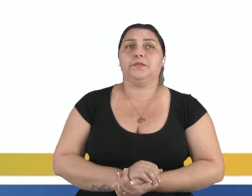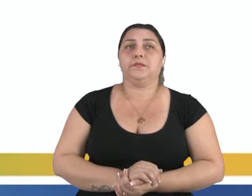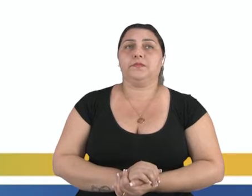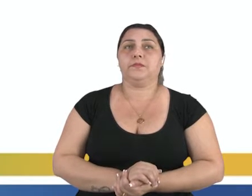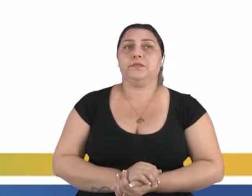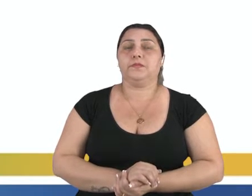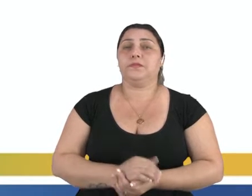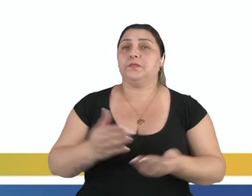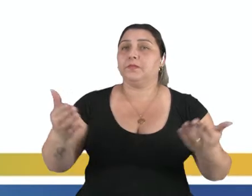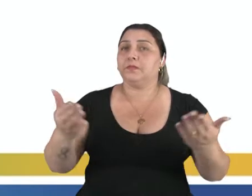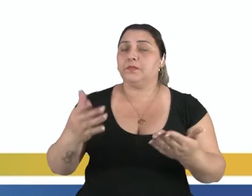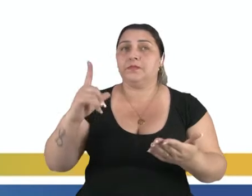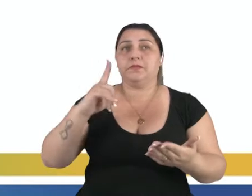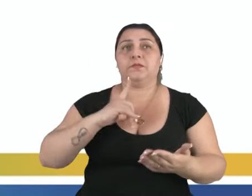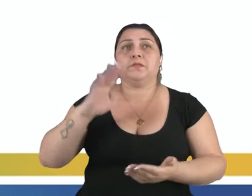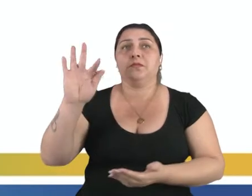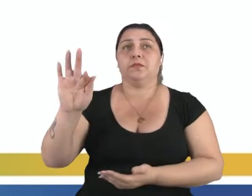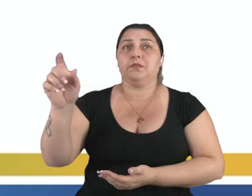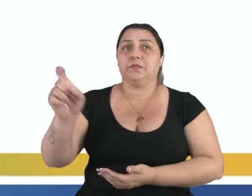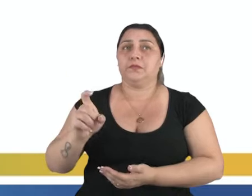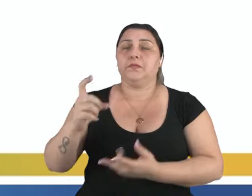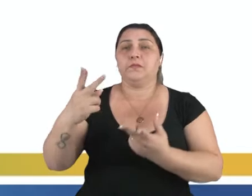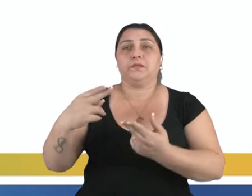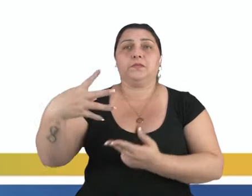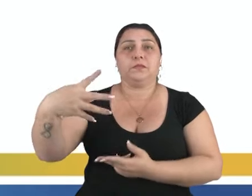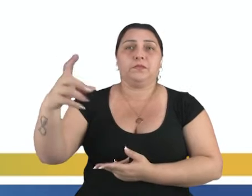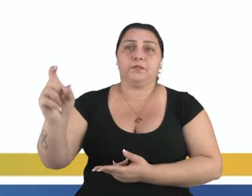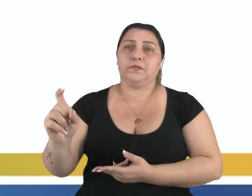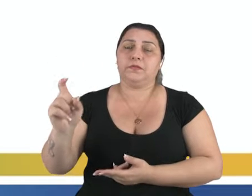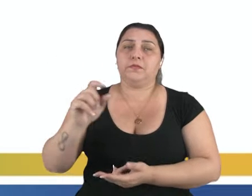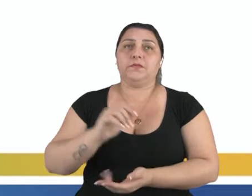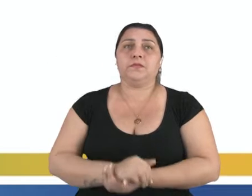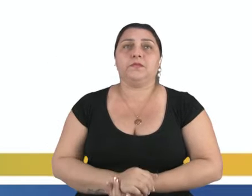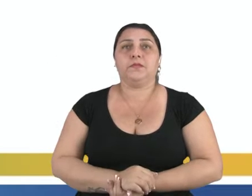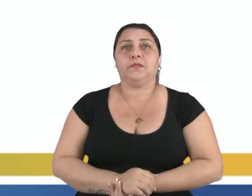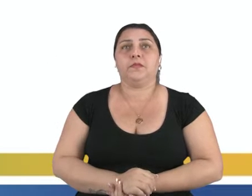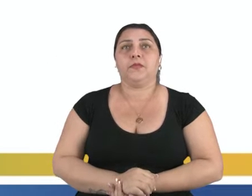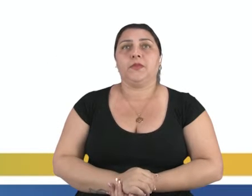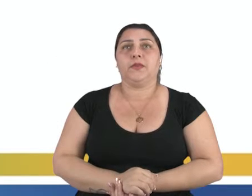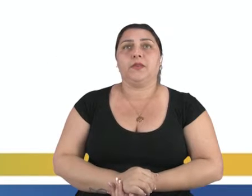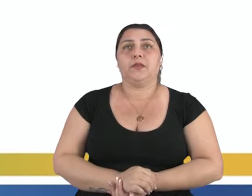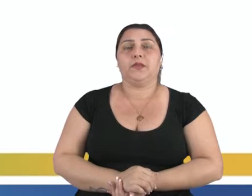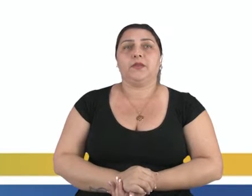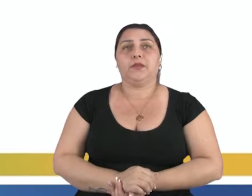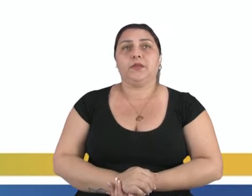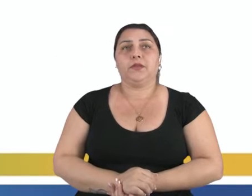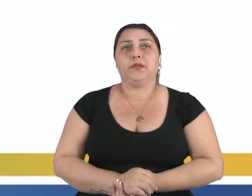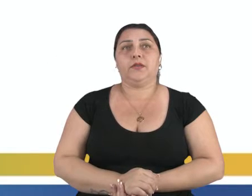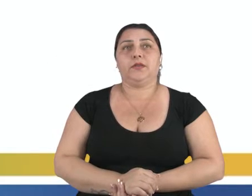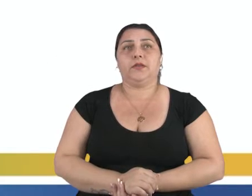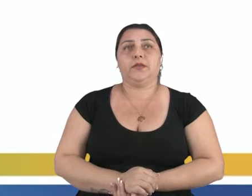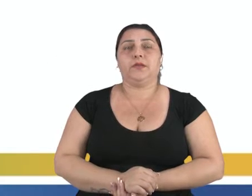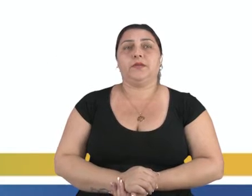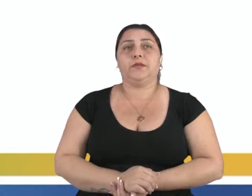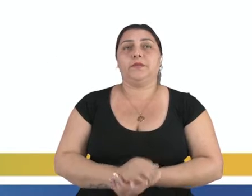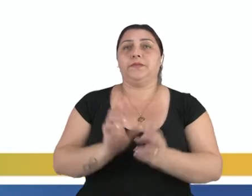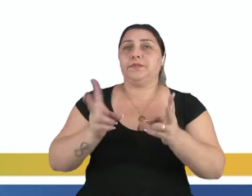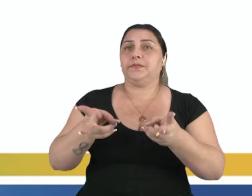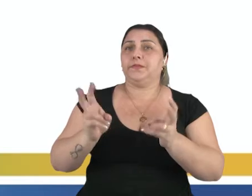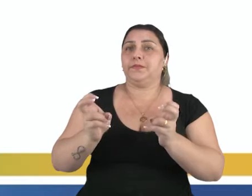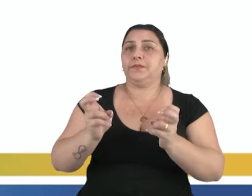igual a 4x. Então, vocês vão perceber aí, ao fazer a comparação com